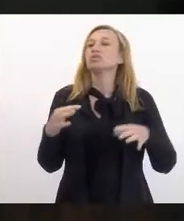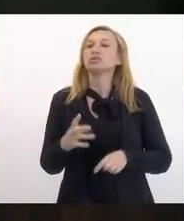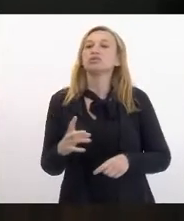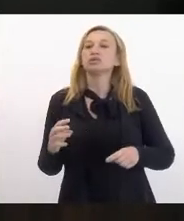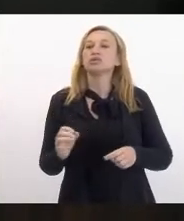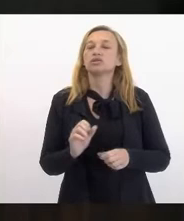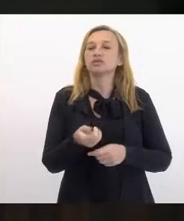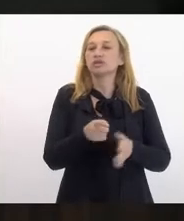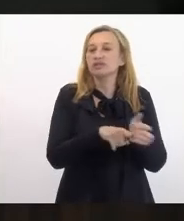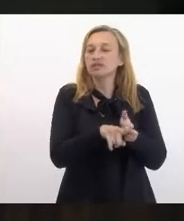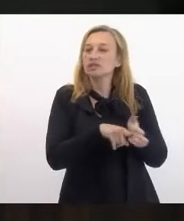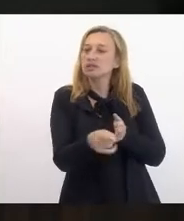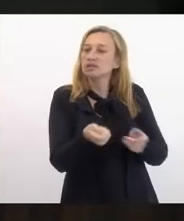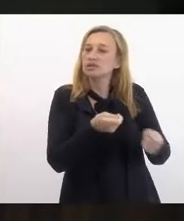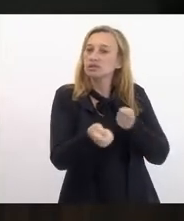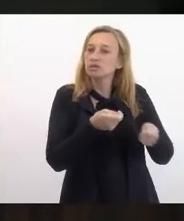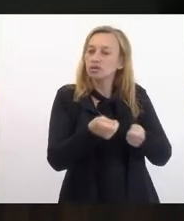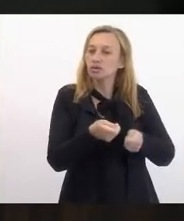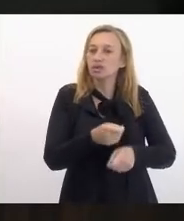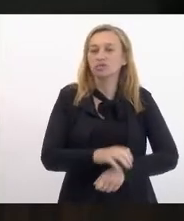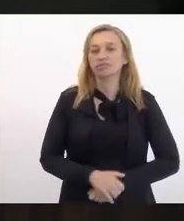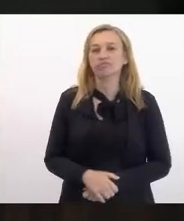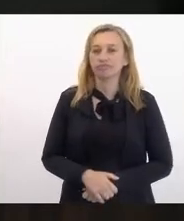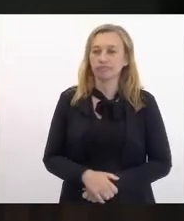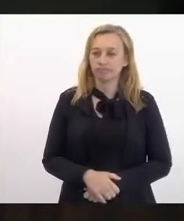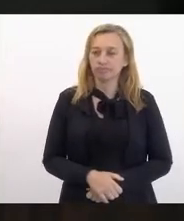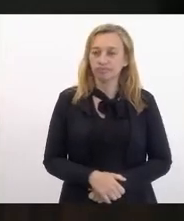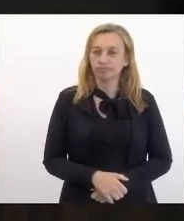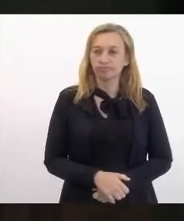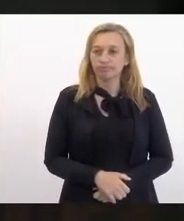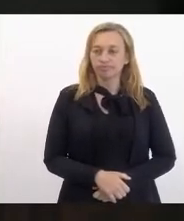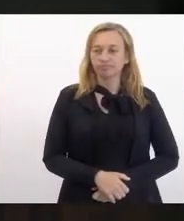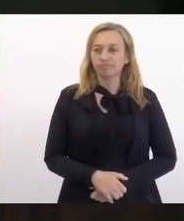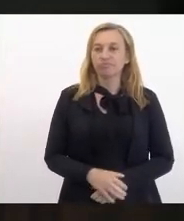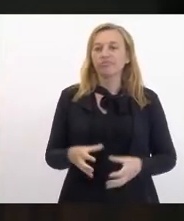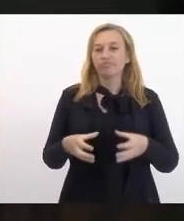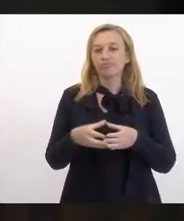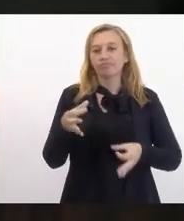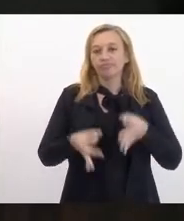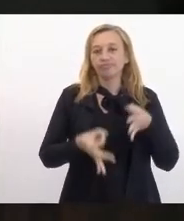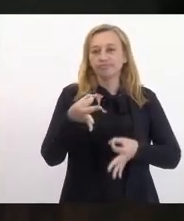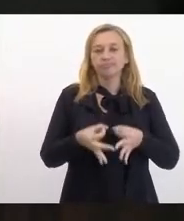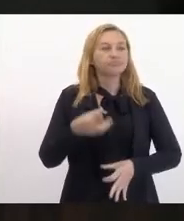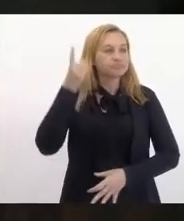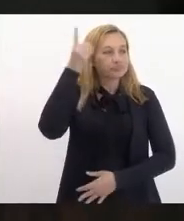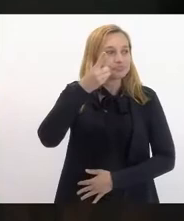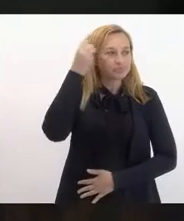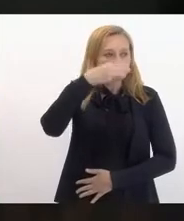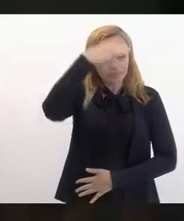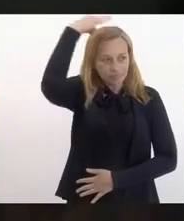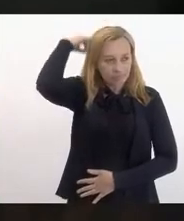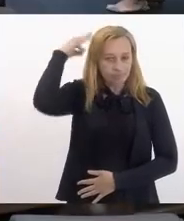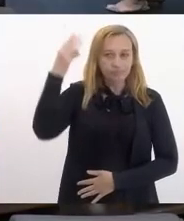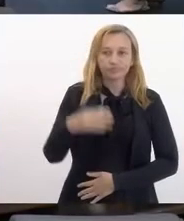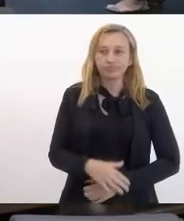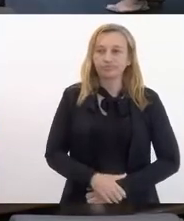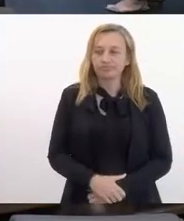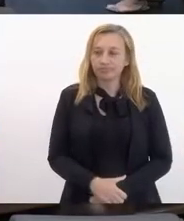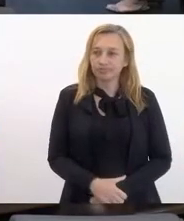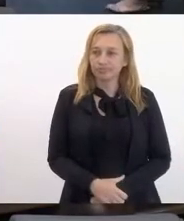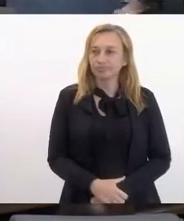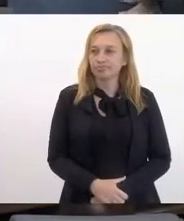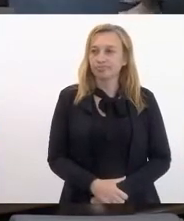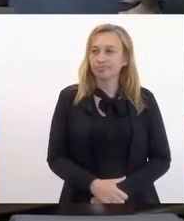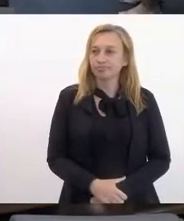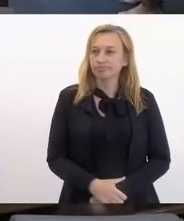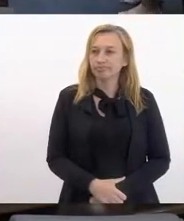Orçamento, Finanças, Fiscalização Financeira e Controle. Para emitir parecer pela Constituição e Justiça, deputado Márcio Pacheco.